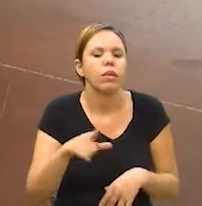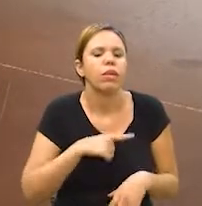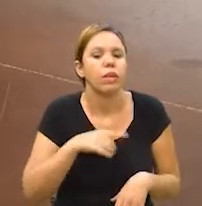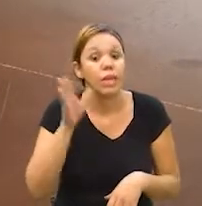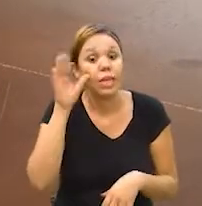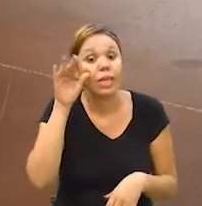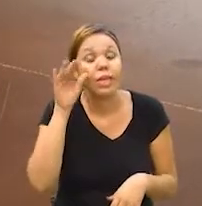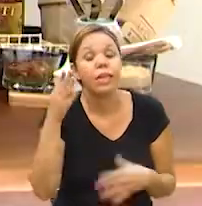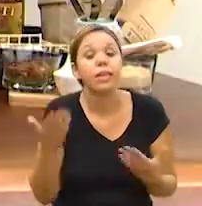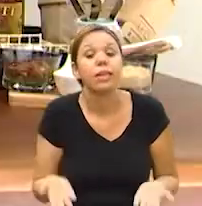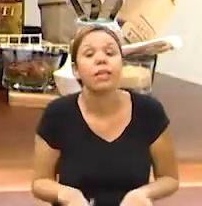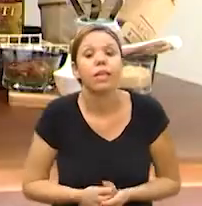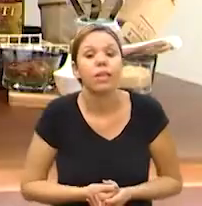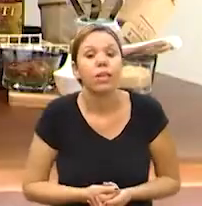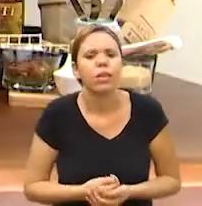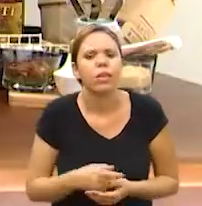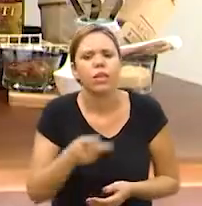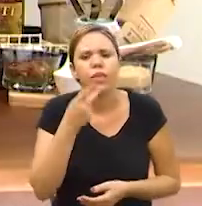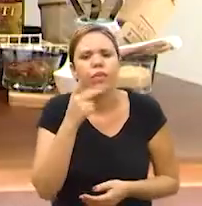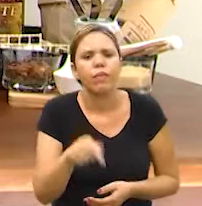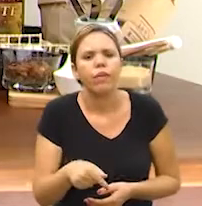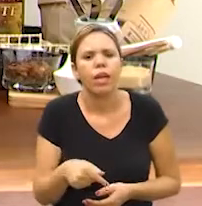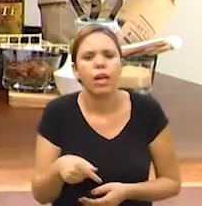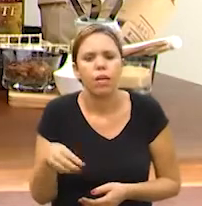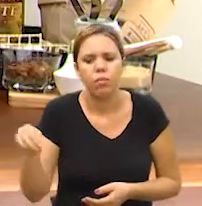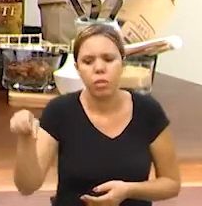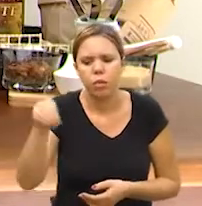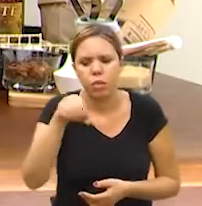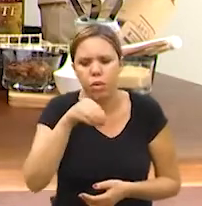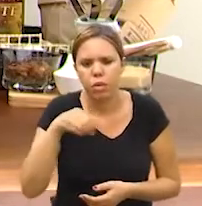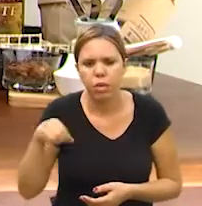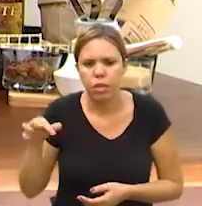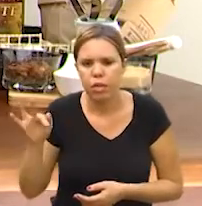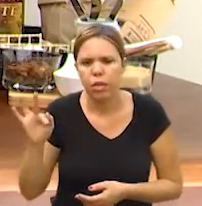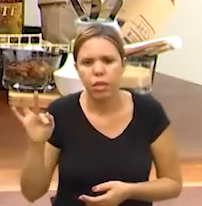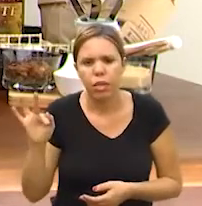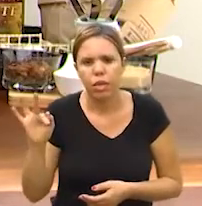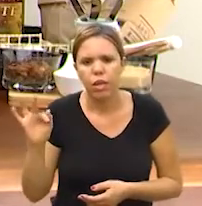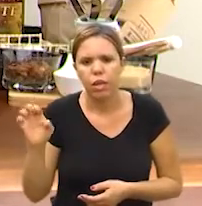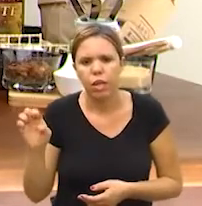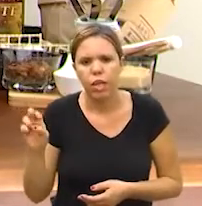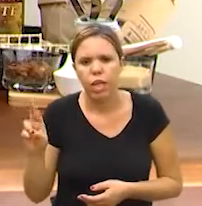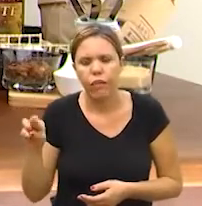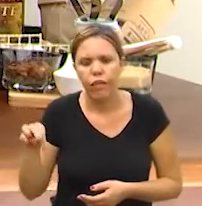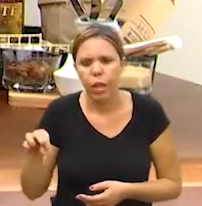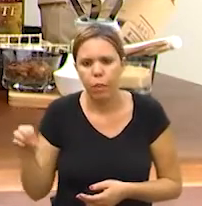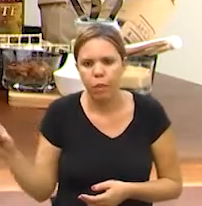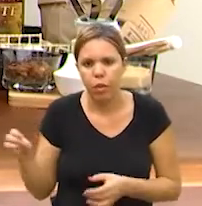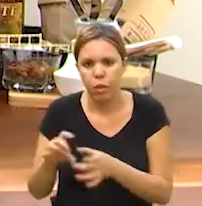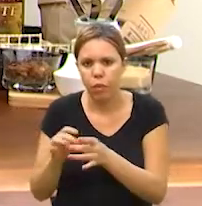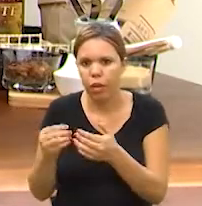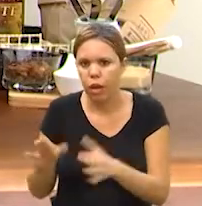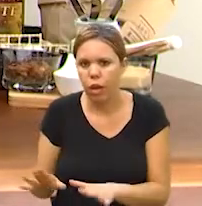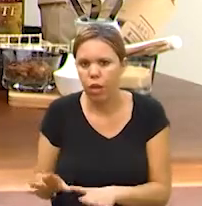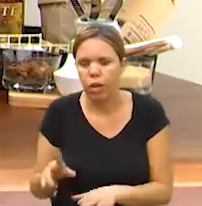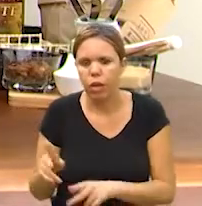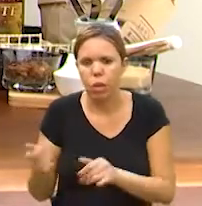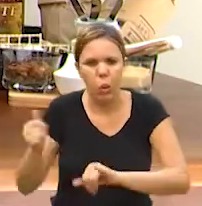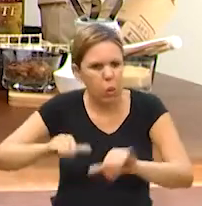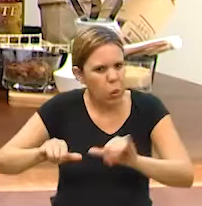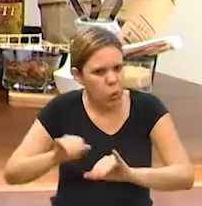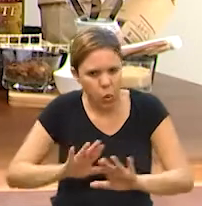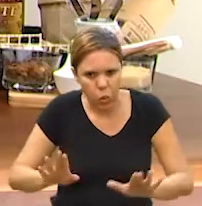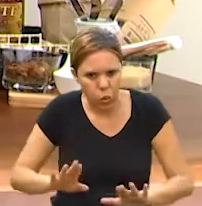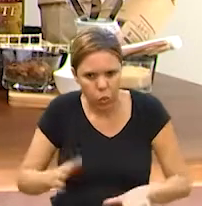ficado curioso, né? Quando a gente fala em fermentação espontânea, é livre daquele fermento químico que a